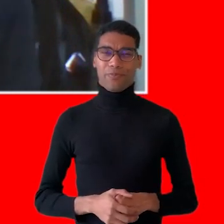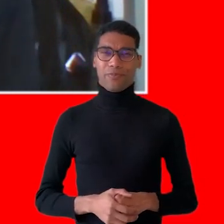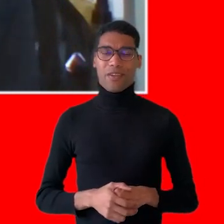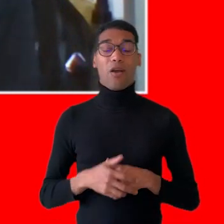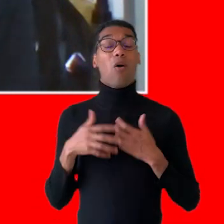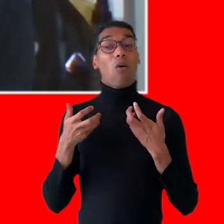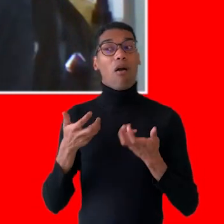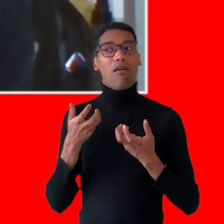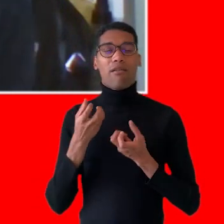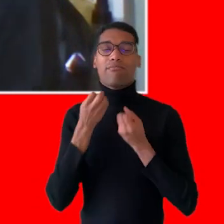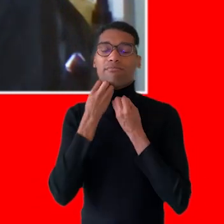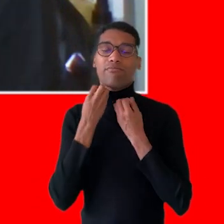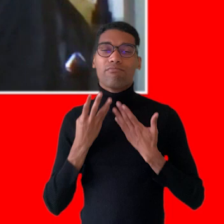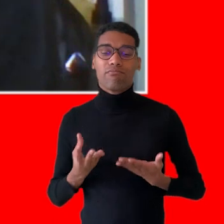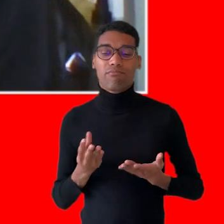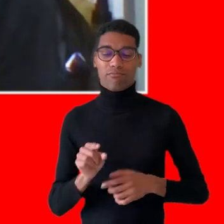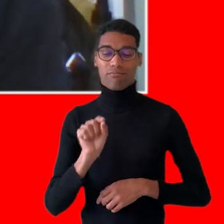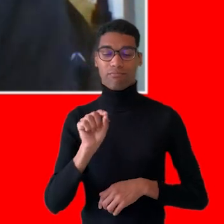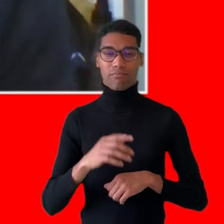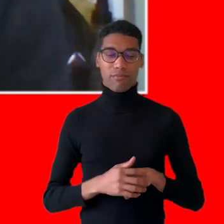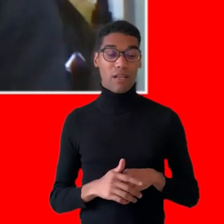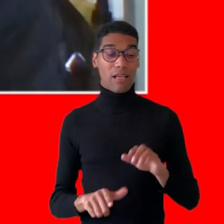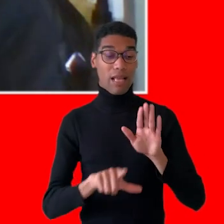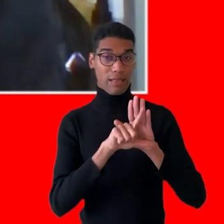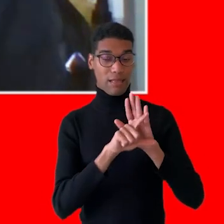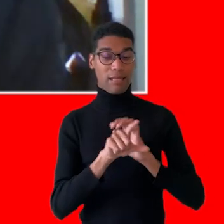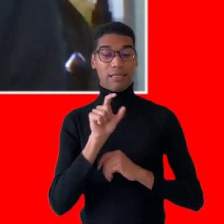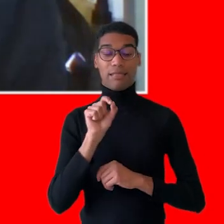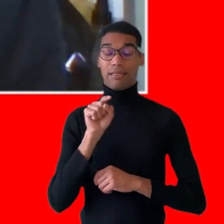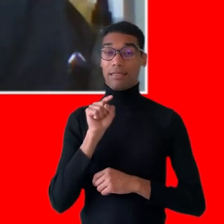Então, o que eu quero dizer é: a lei